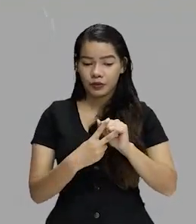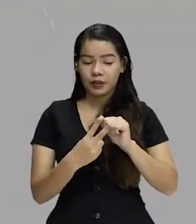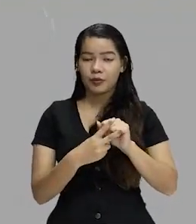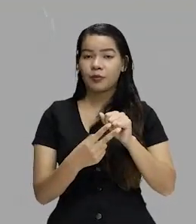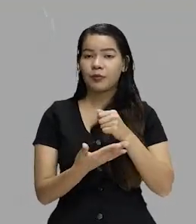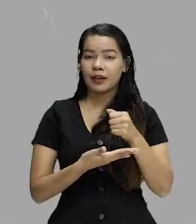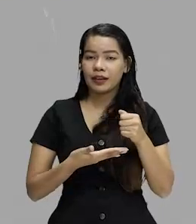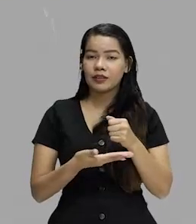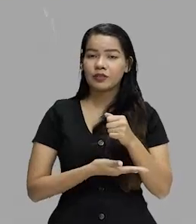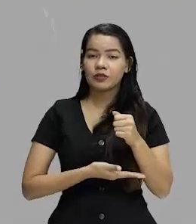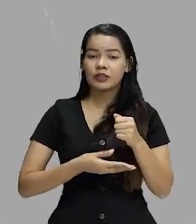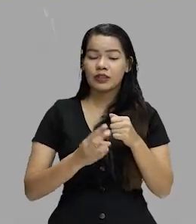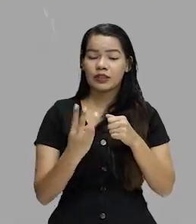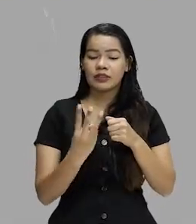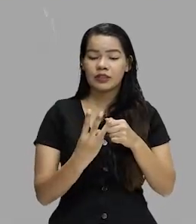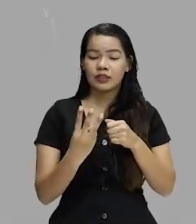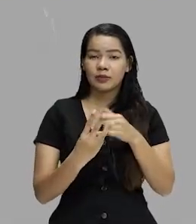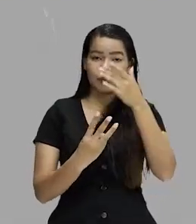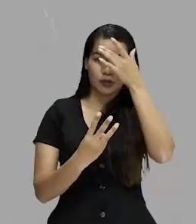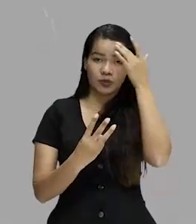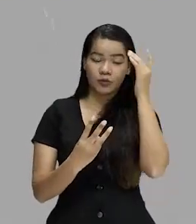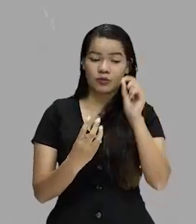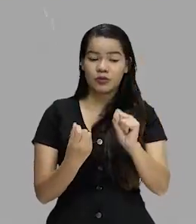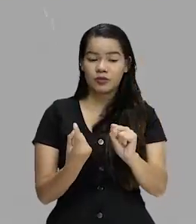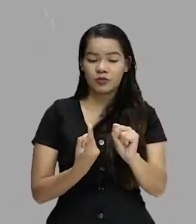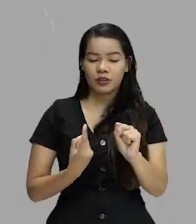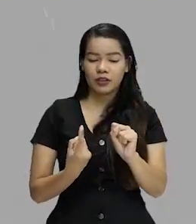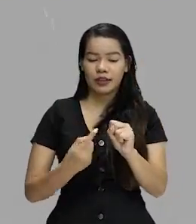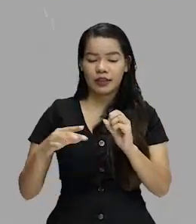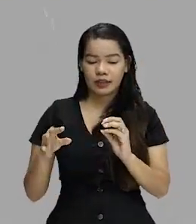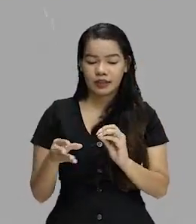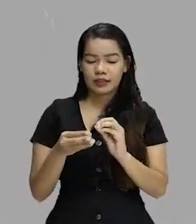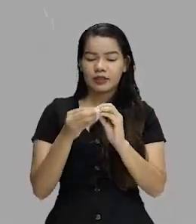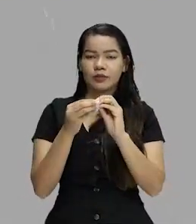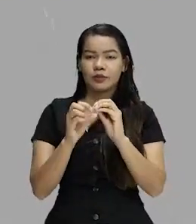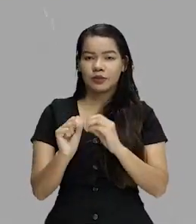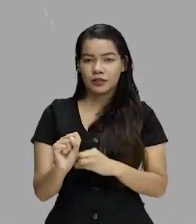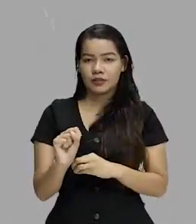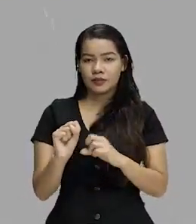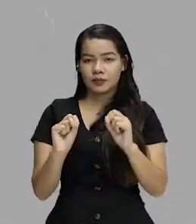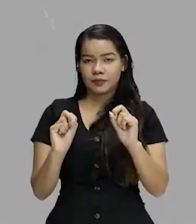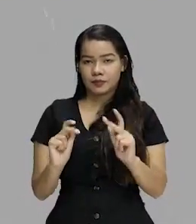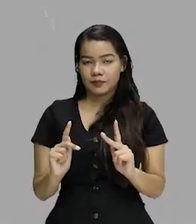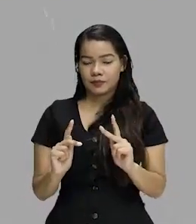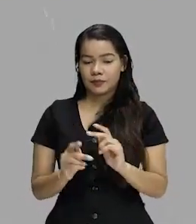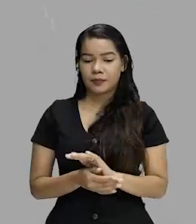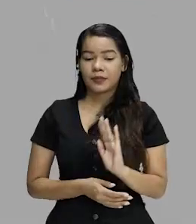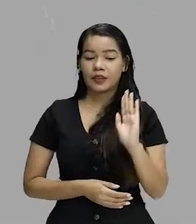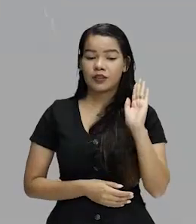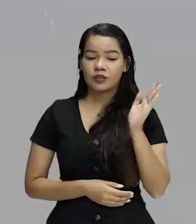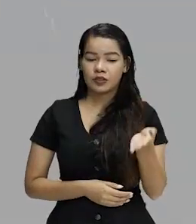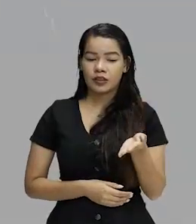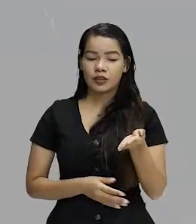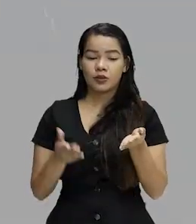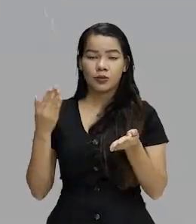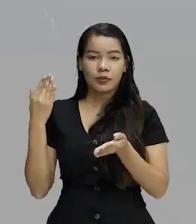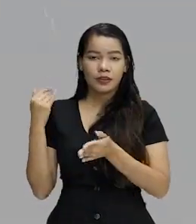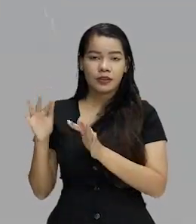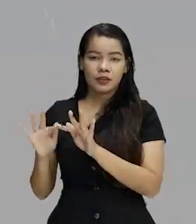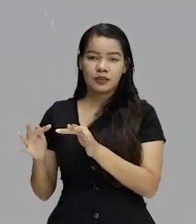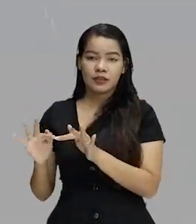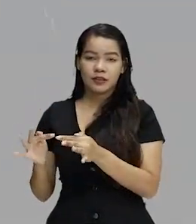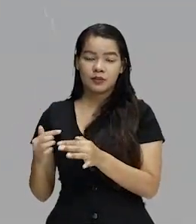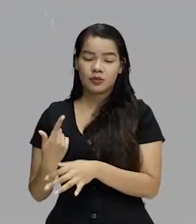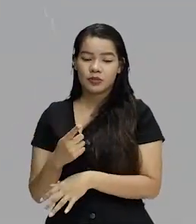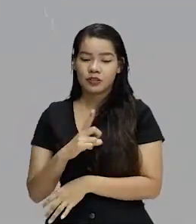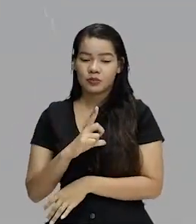acrescenta o S. Então, perceba que é o próprio verbo que está fazendo a conjugação verbal. Já no caso do passado simples, nós